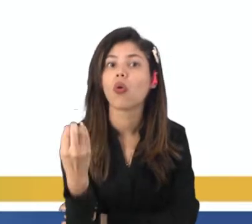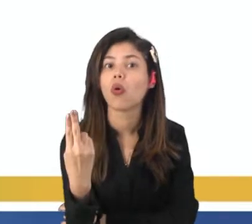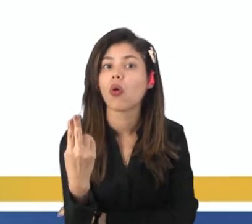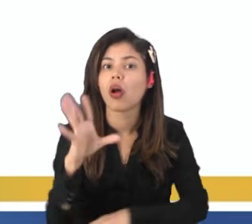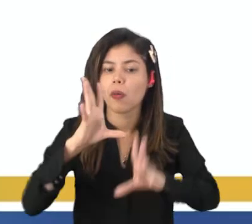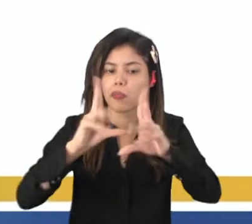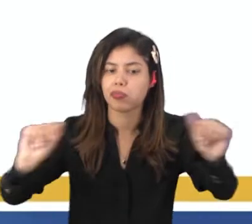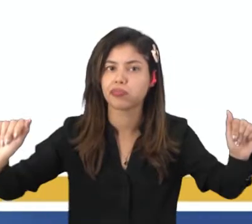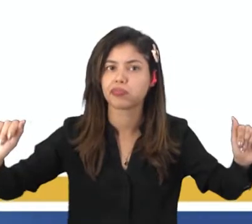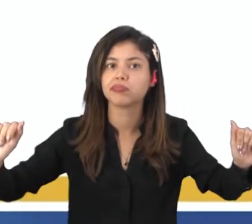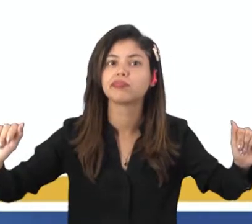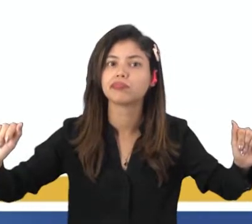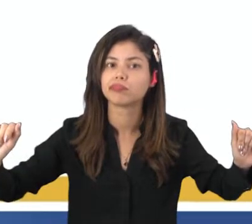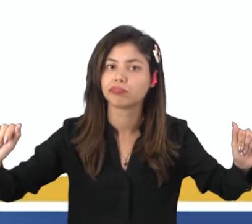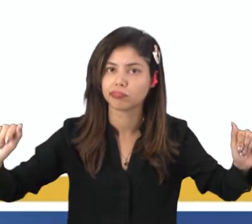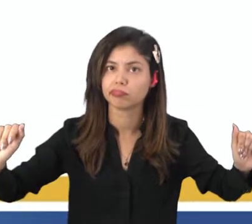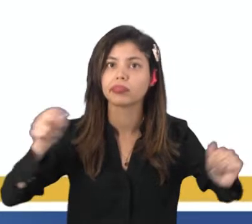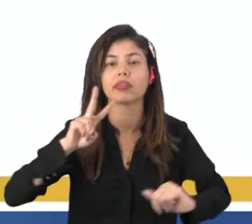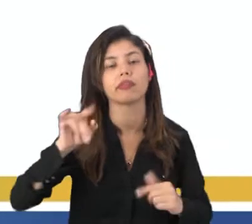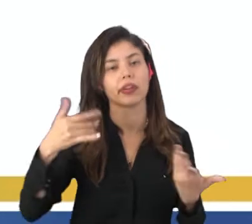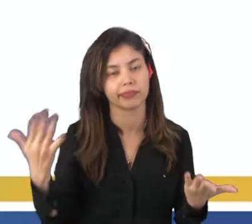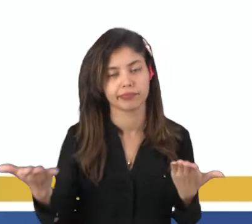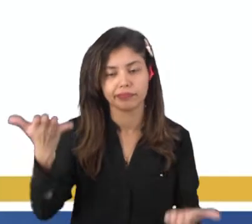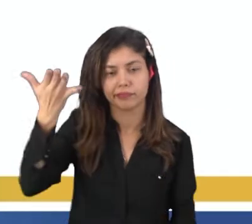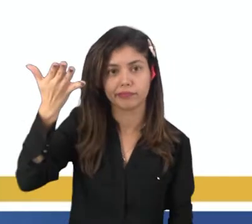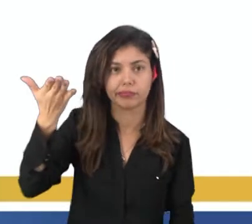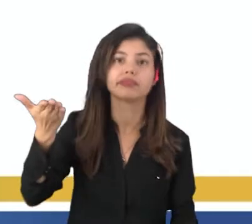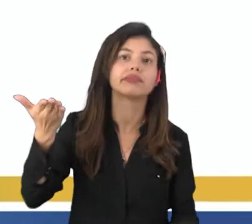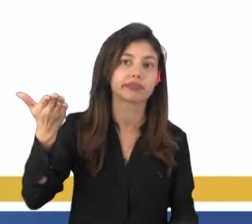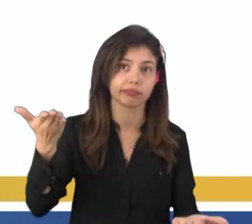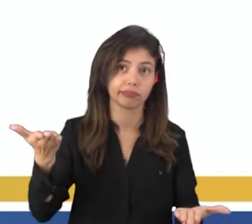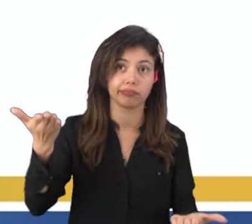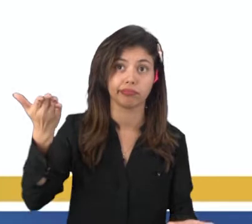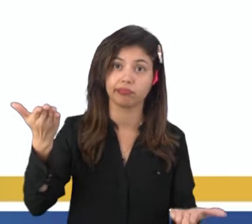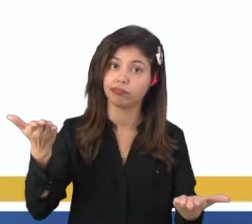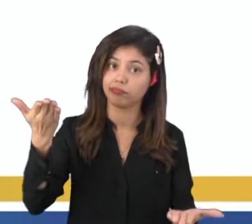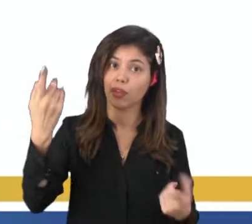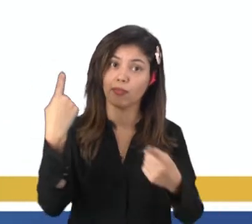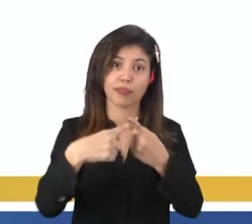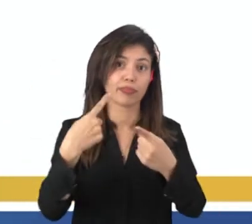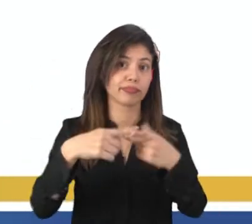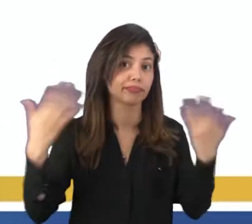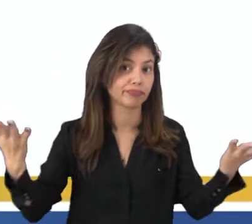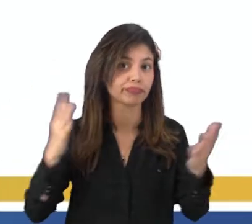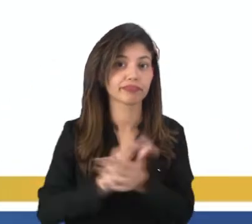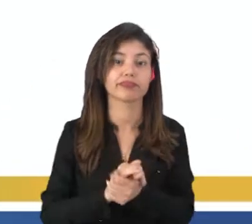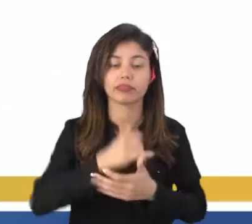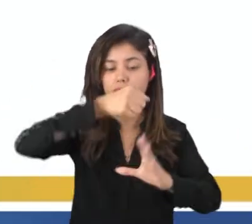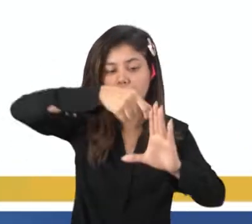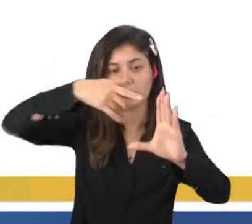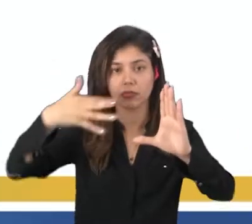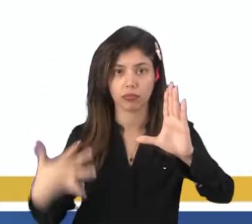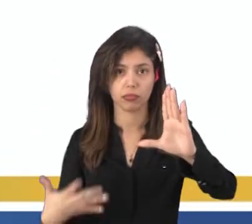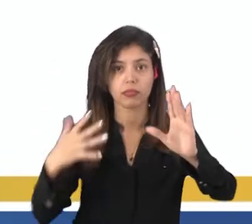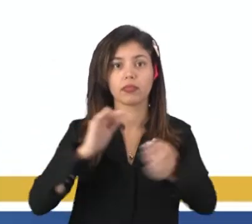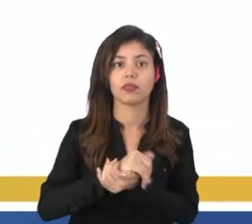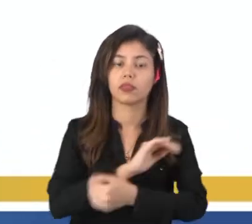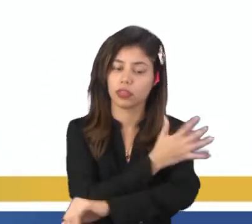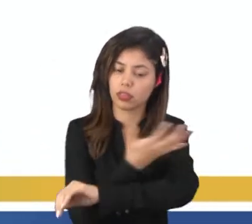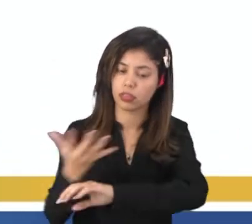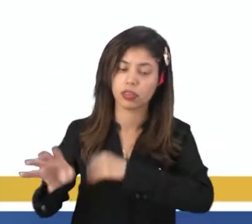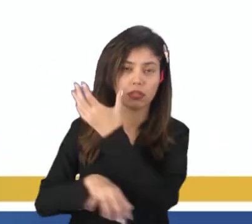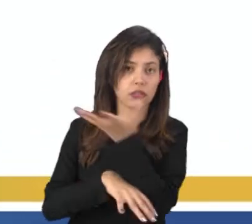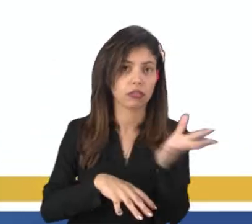de desequilíbrio? Obviamente que ele entraria num estado de desequilíbrio, tá? Porque as espécies animais e vegetais